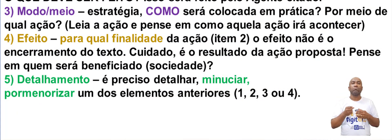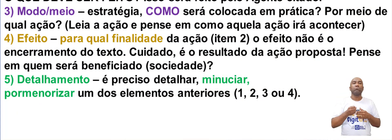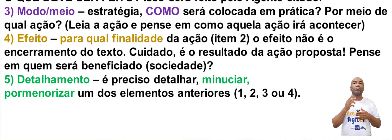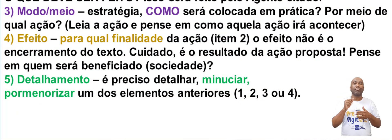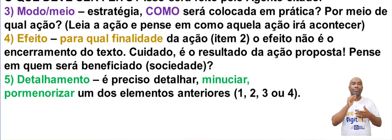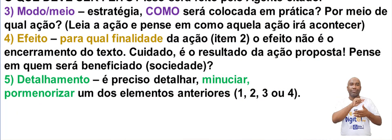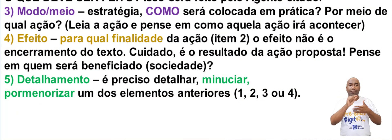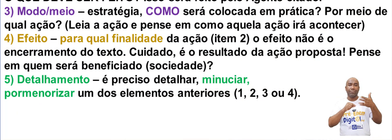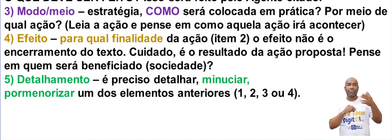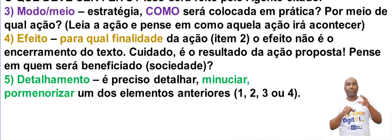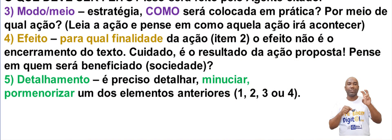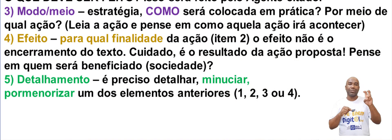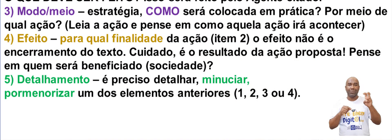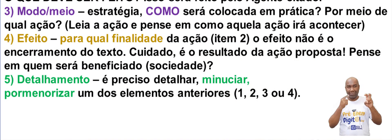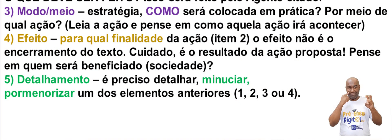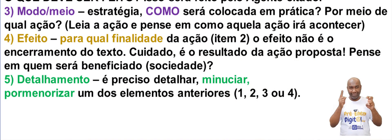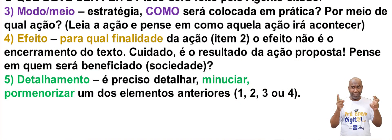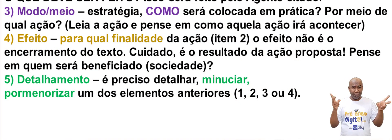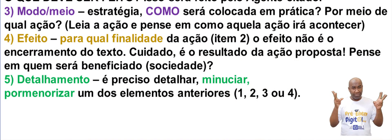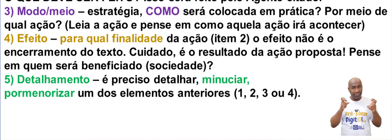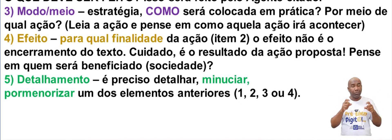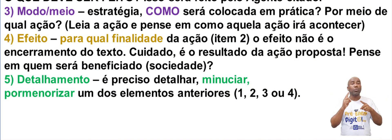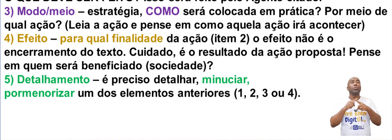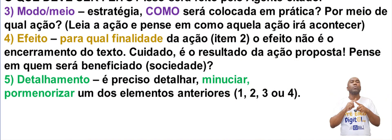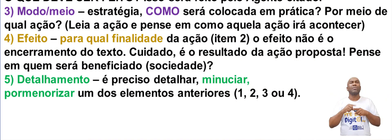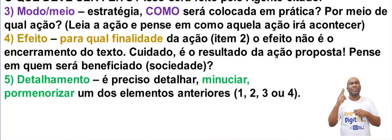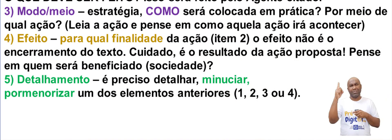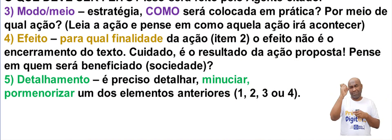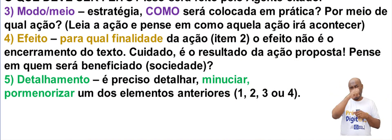cinco, qual que você acha mais complicado?